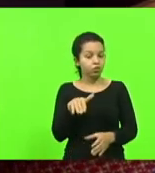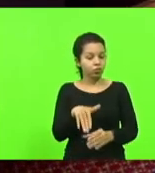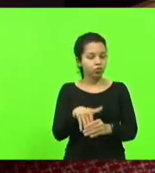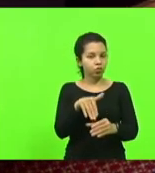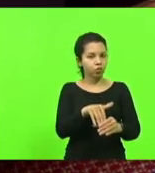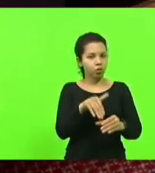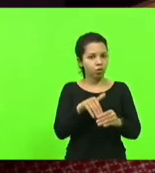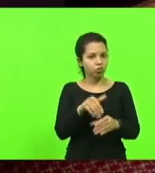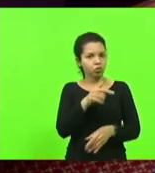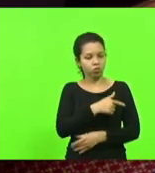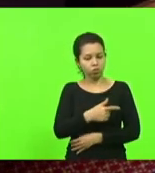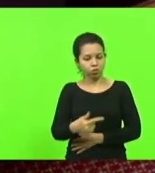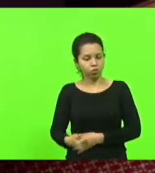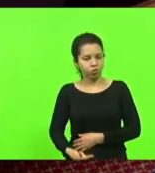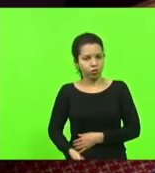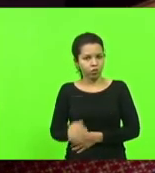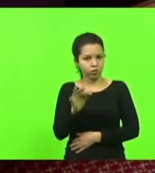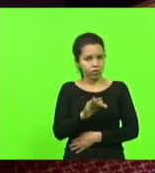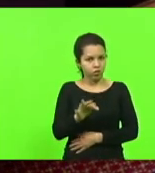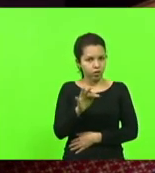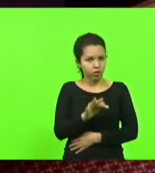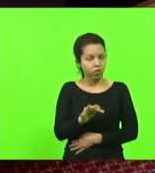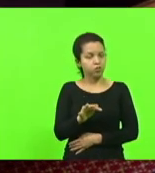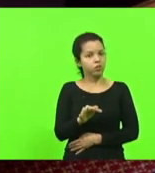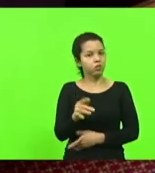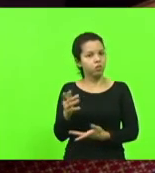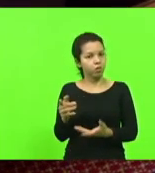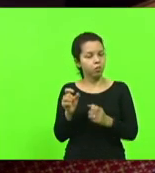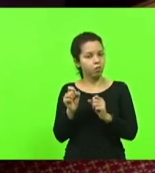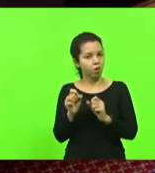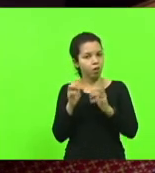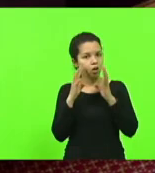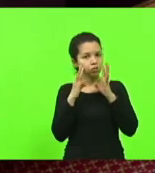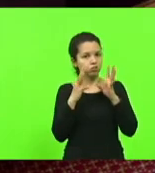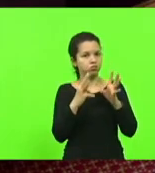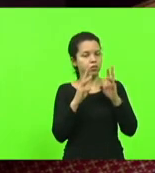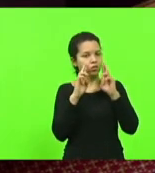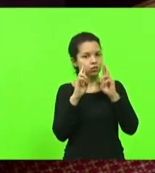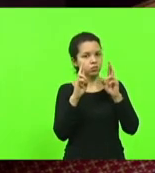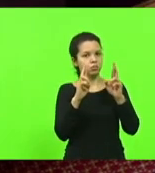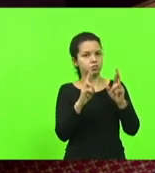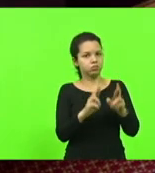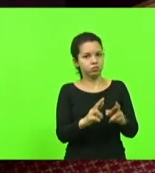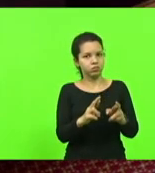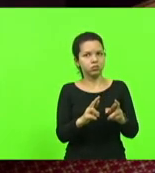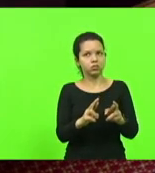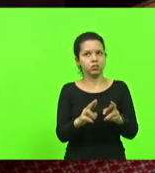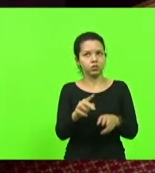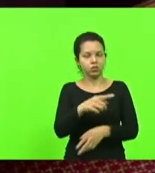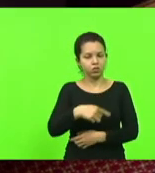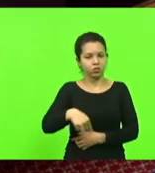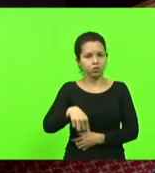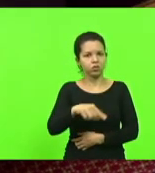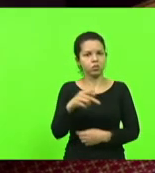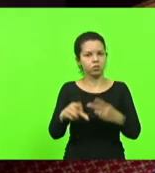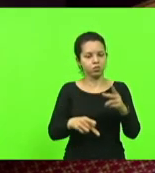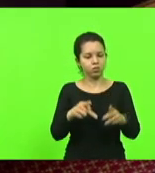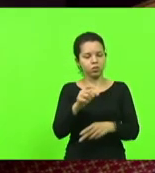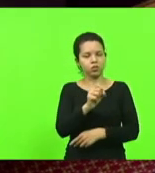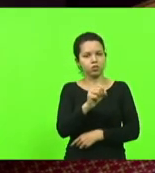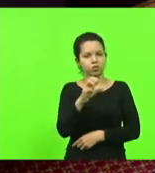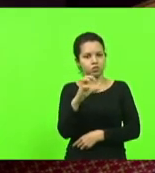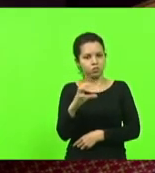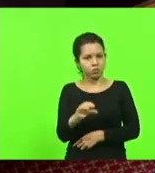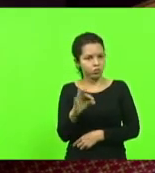governo federal. Então, podia ter um pouco mais de consideração e de respeito para conosco, os catarinenses,